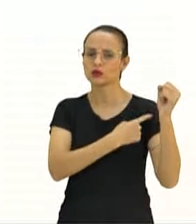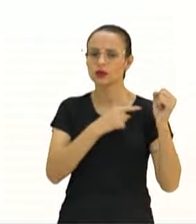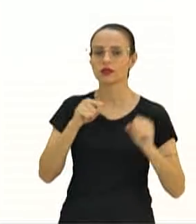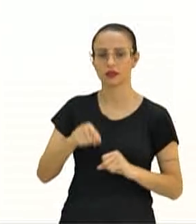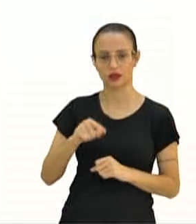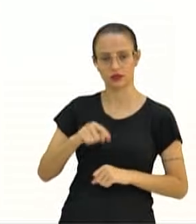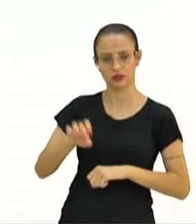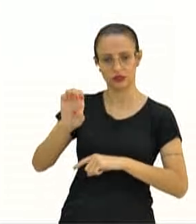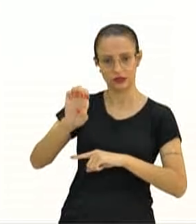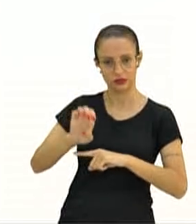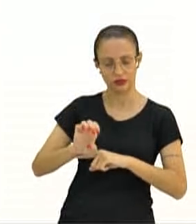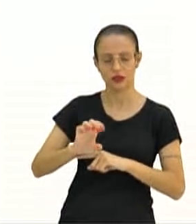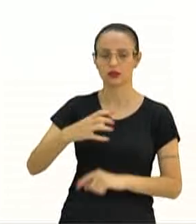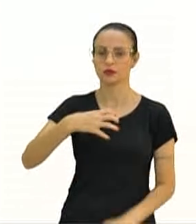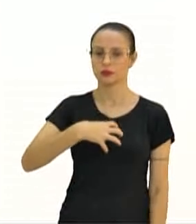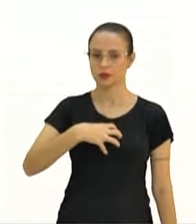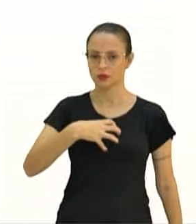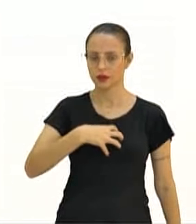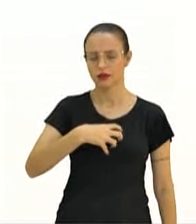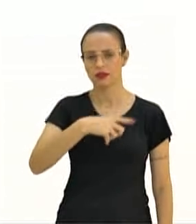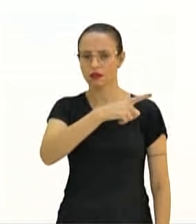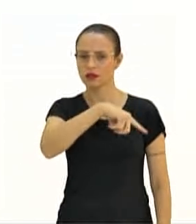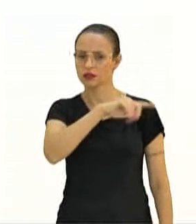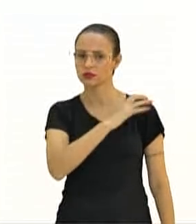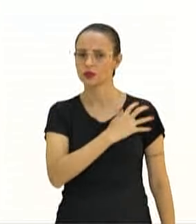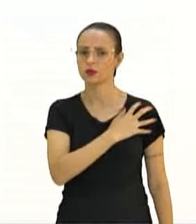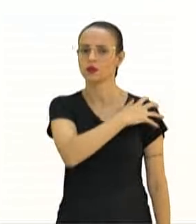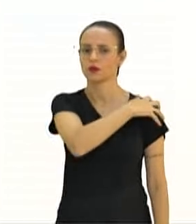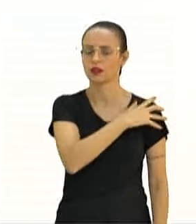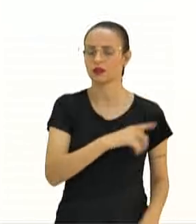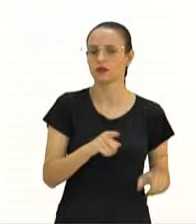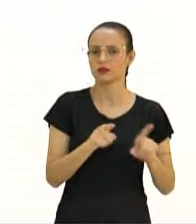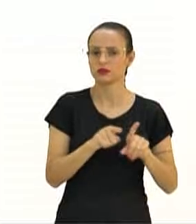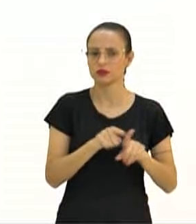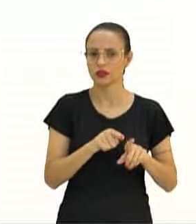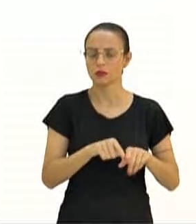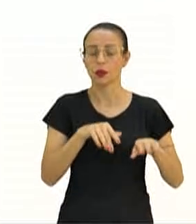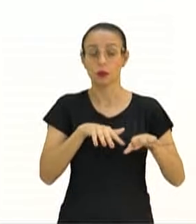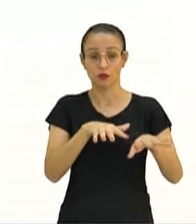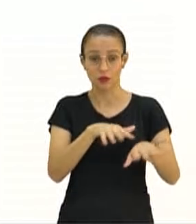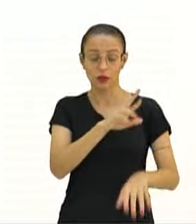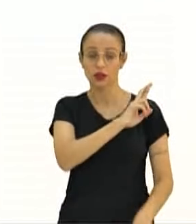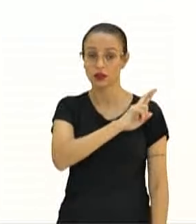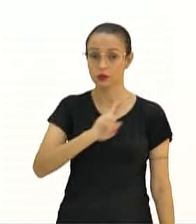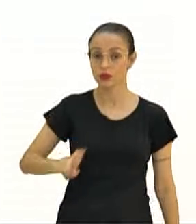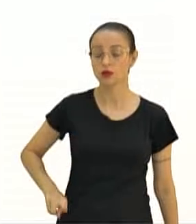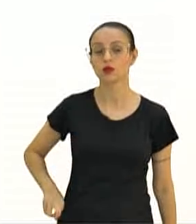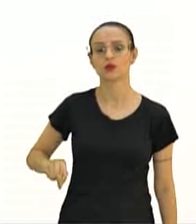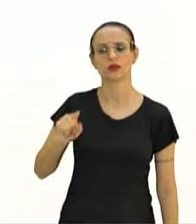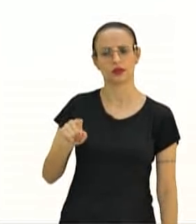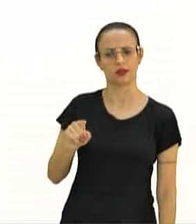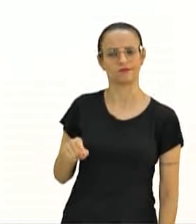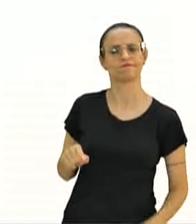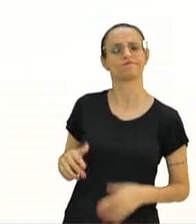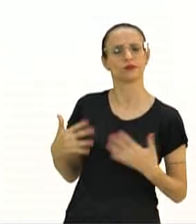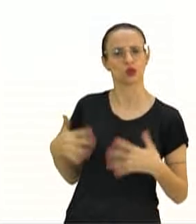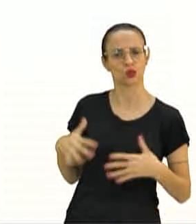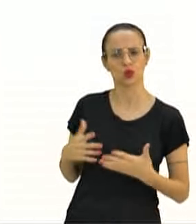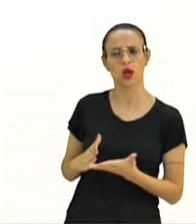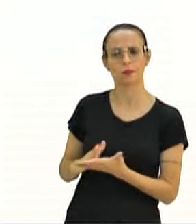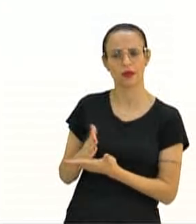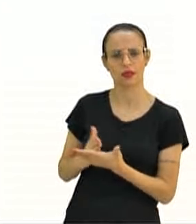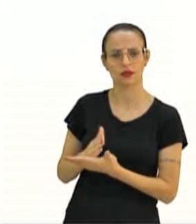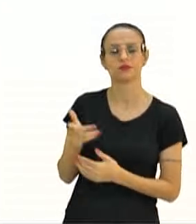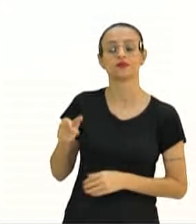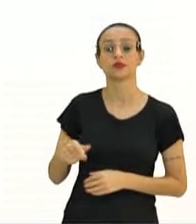Estado da Bahia, dos coronéis da região e do próprio movimento republicano, do presidente da República, como uma ameaça, né?